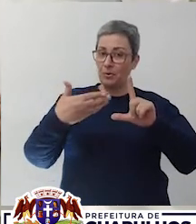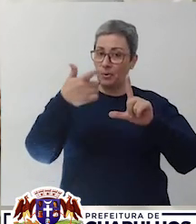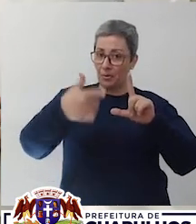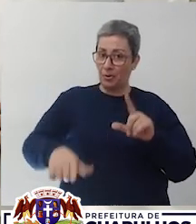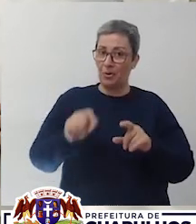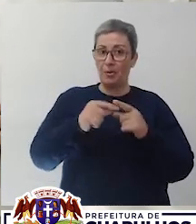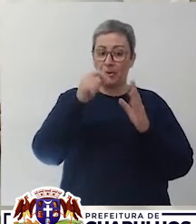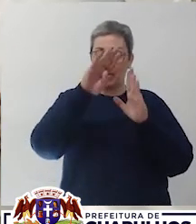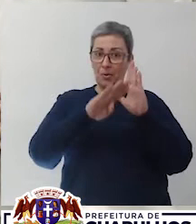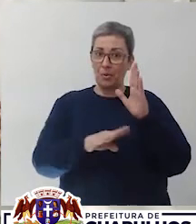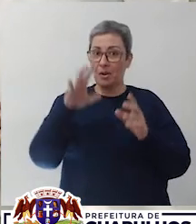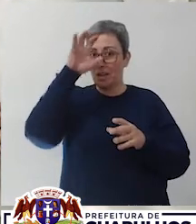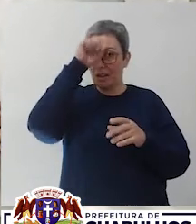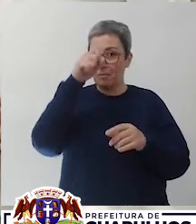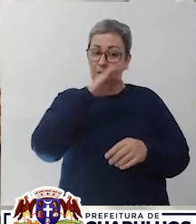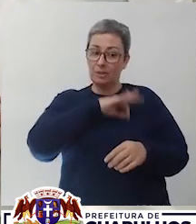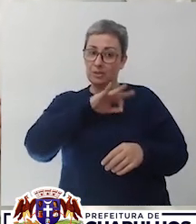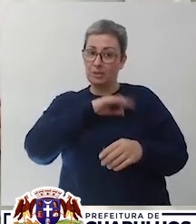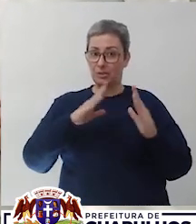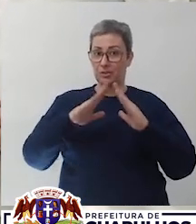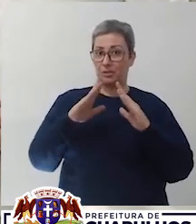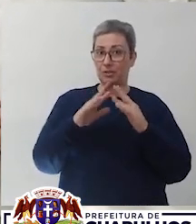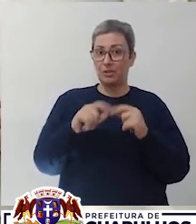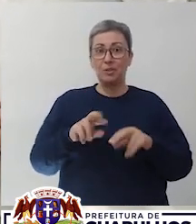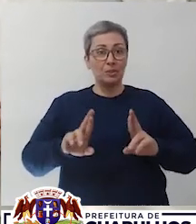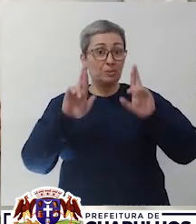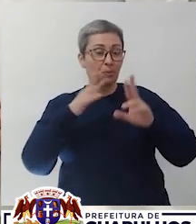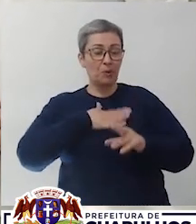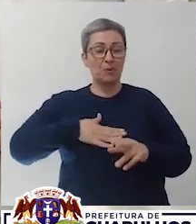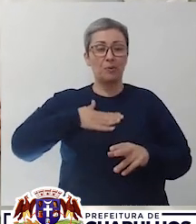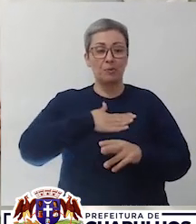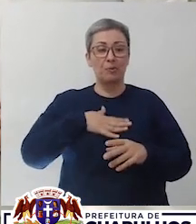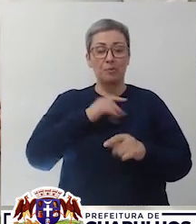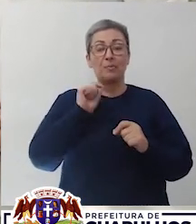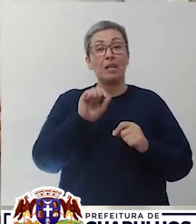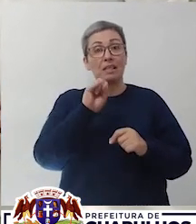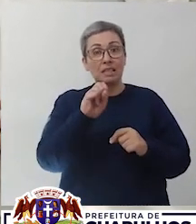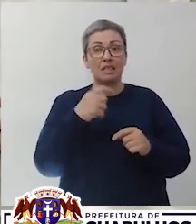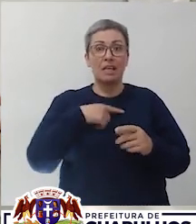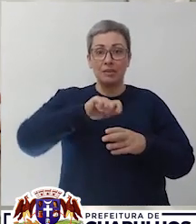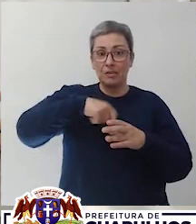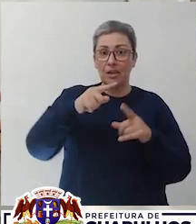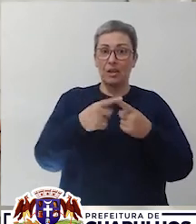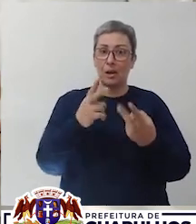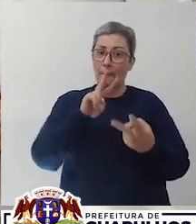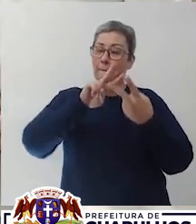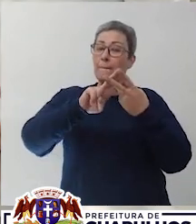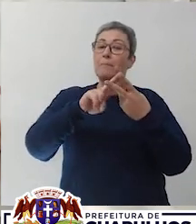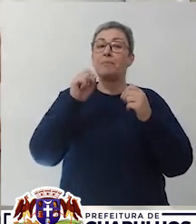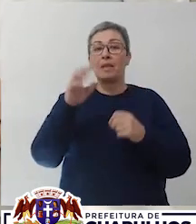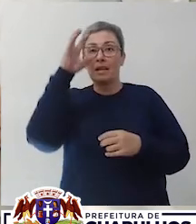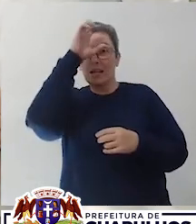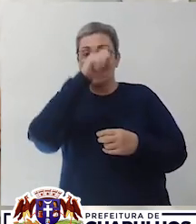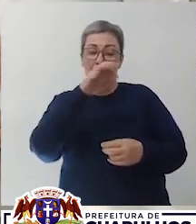foi mais uma videoaula da série de receitas Aprendendo para Gerar Renda em Casa. Espero que tenham gostado. Se fizer a receita,